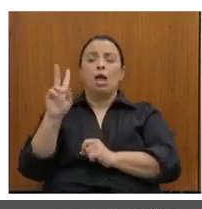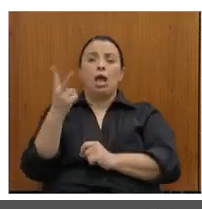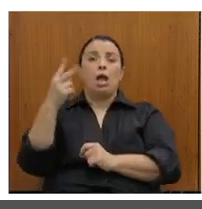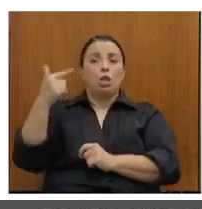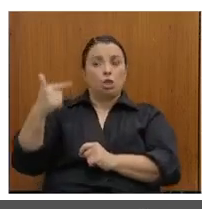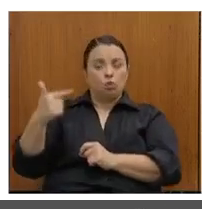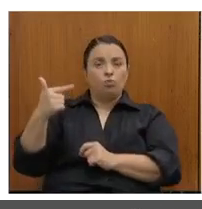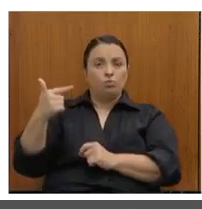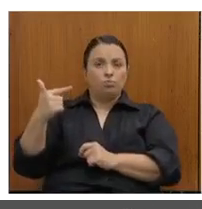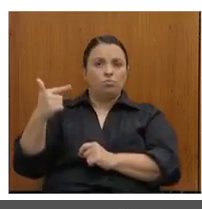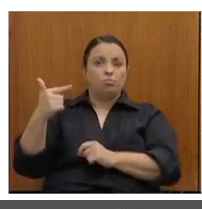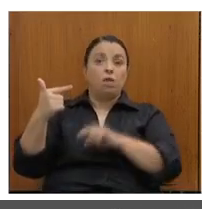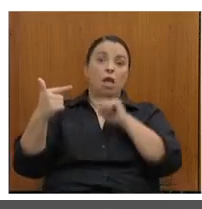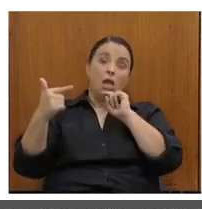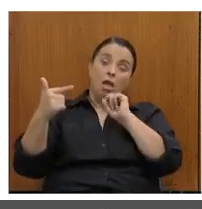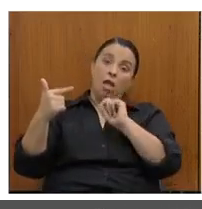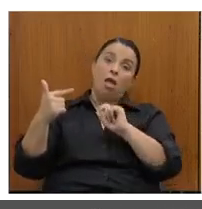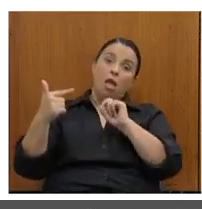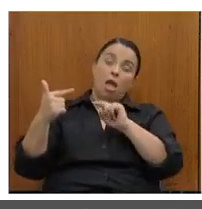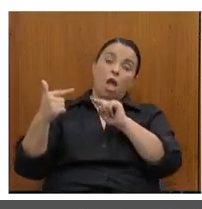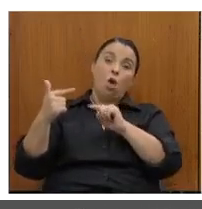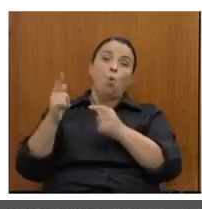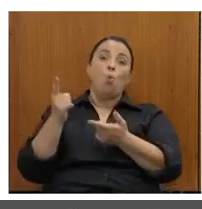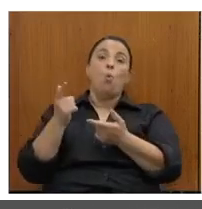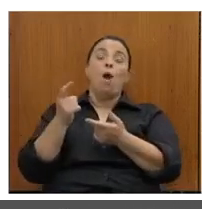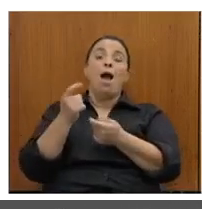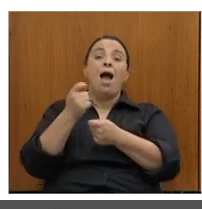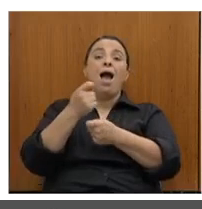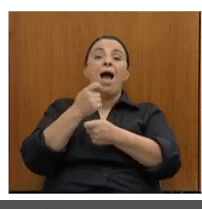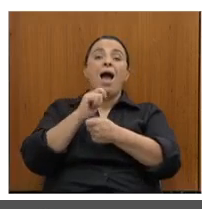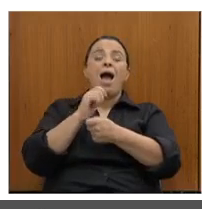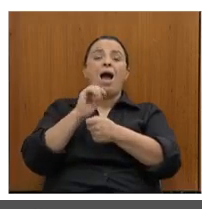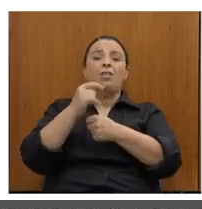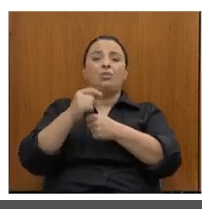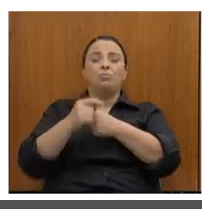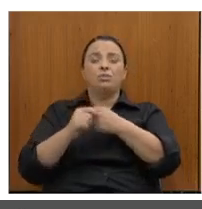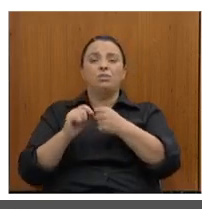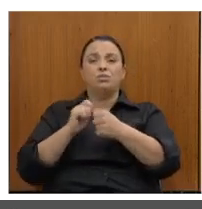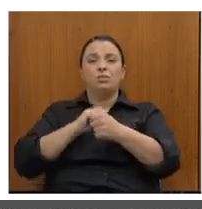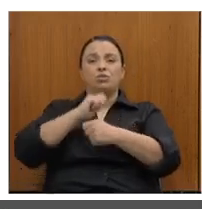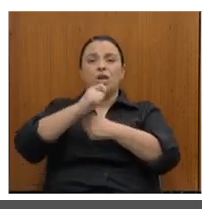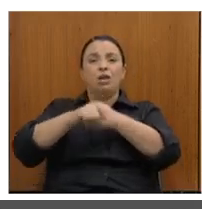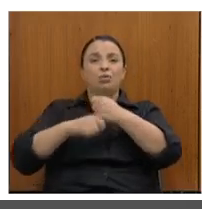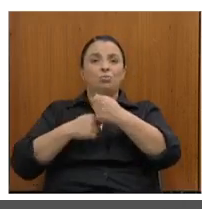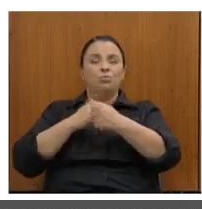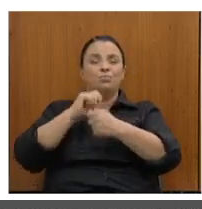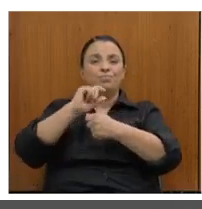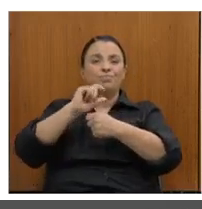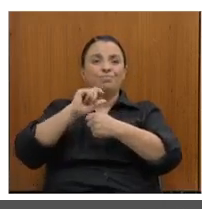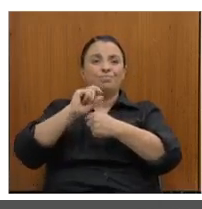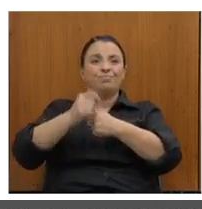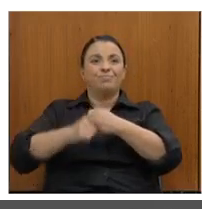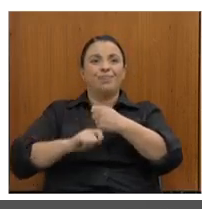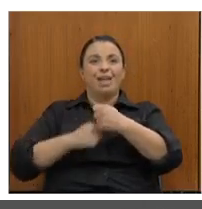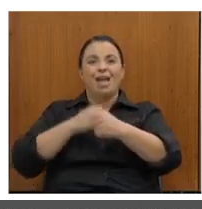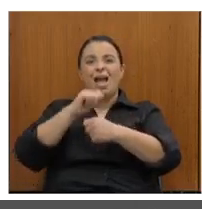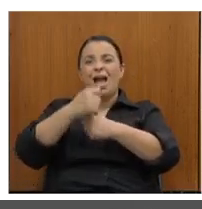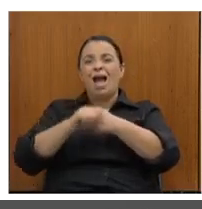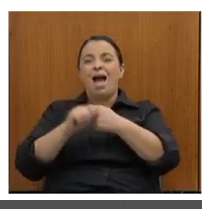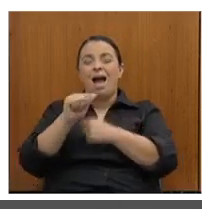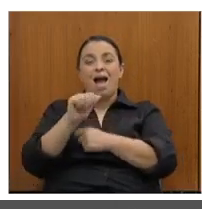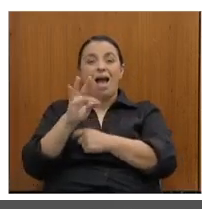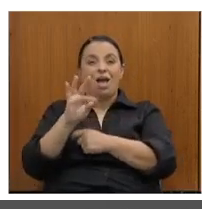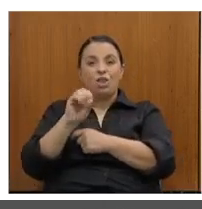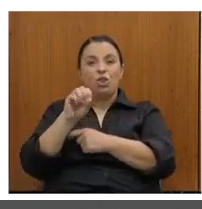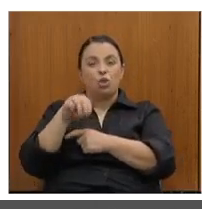um átomo que o primeiro da primeiro elemento é mais